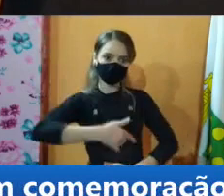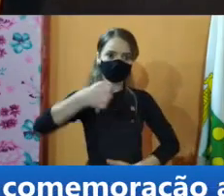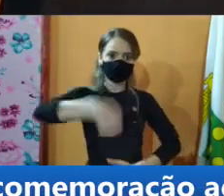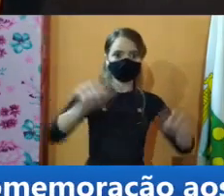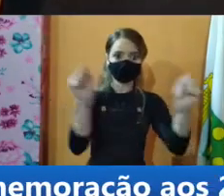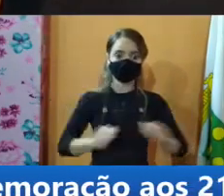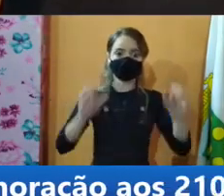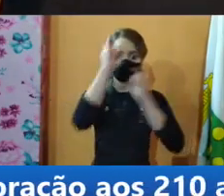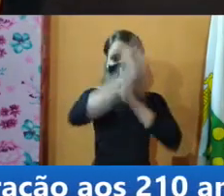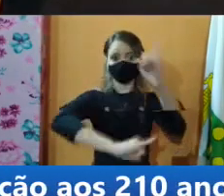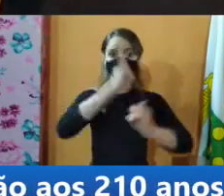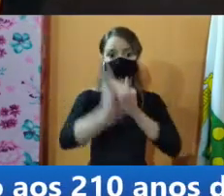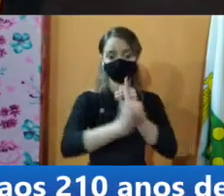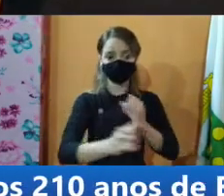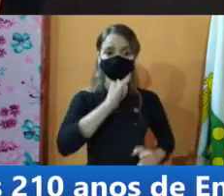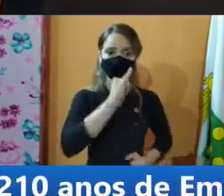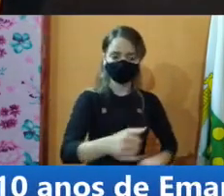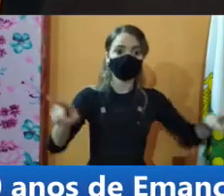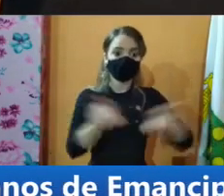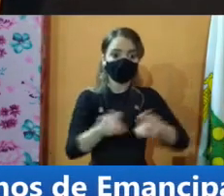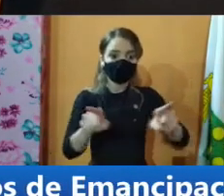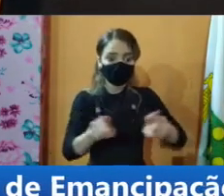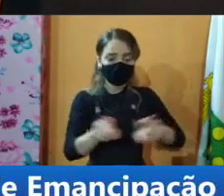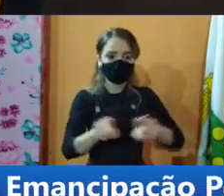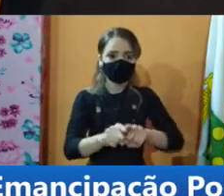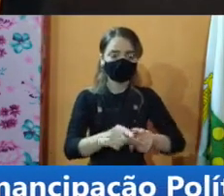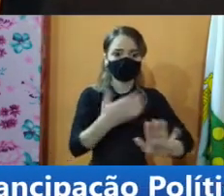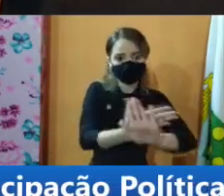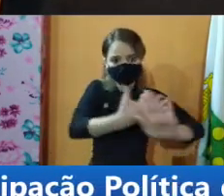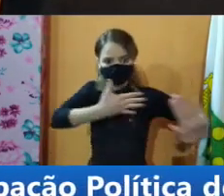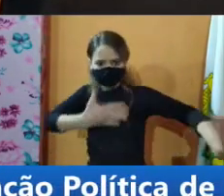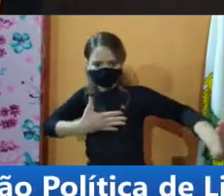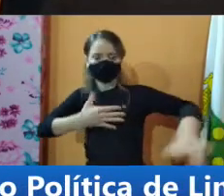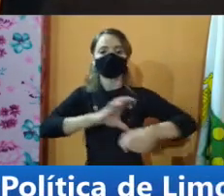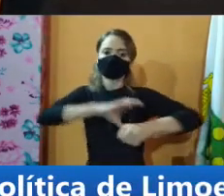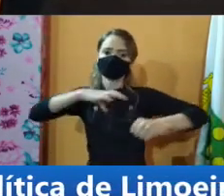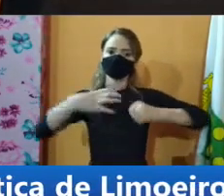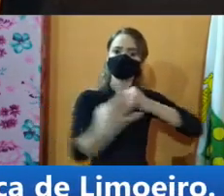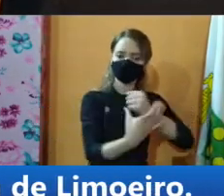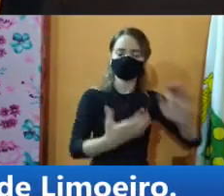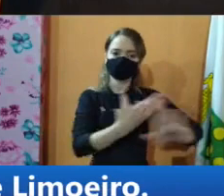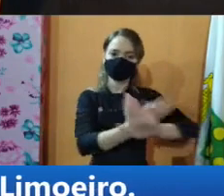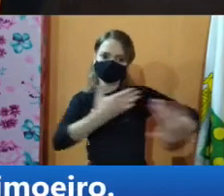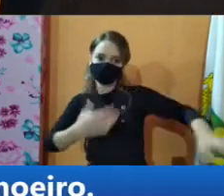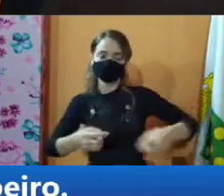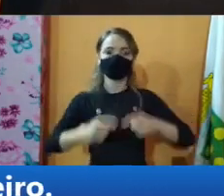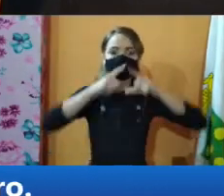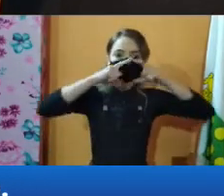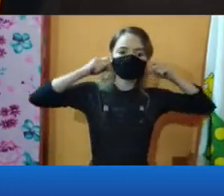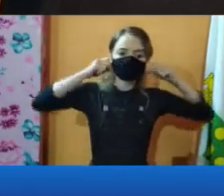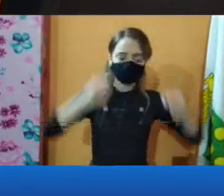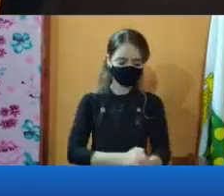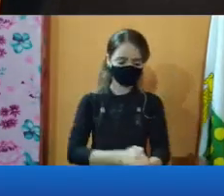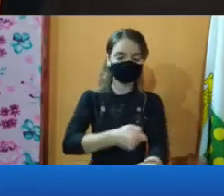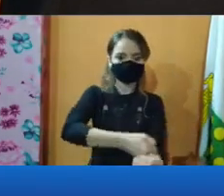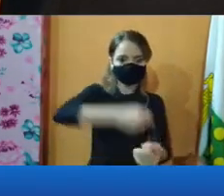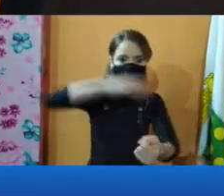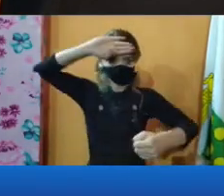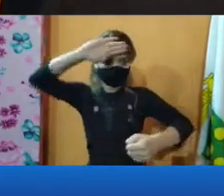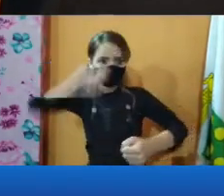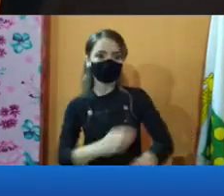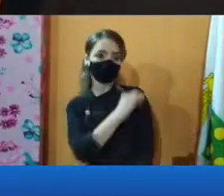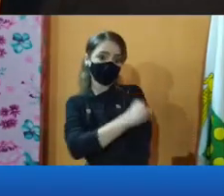mídias sociais. Dizer também que estamos mantendo todos os protocolos, distanciamento social, aferição de pressão, álcool em